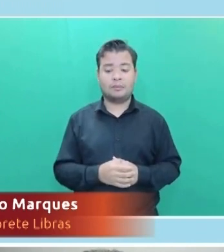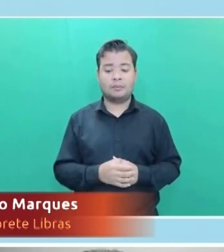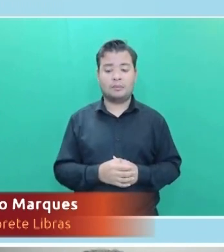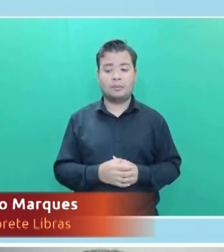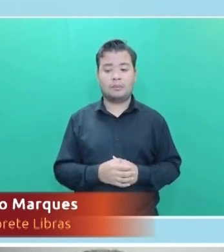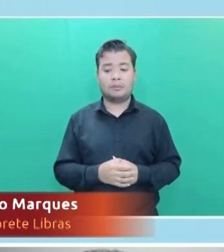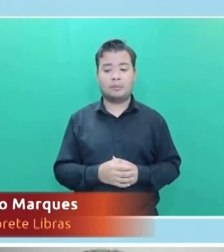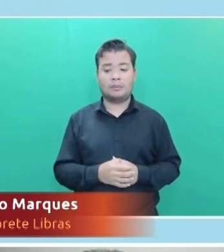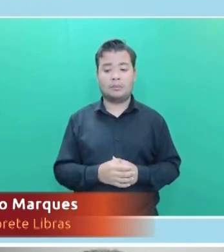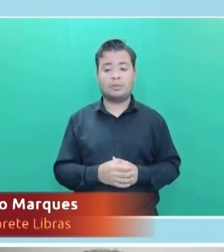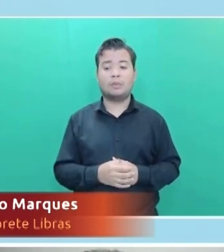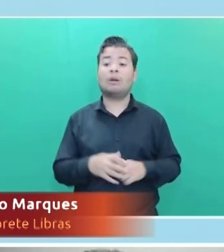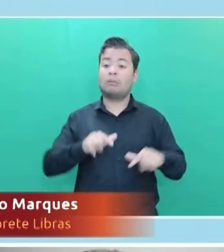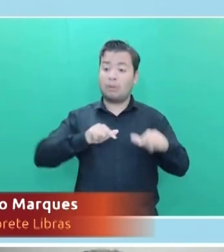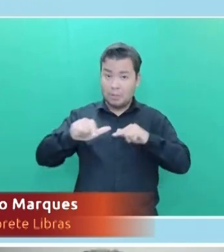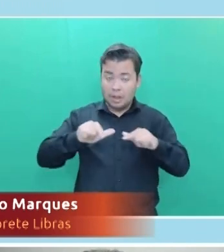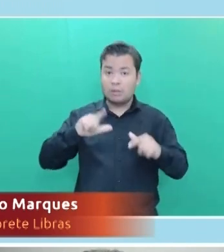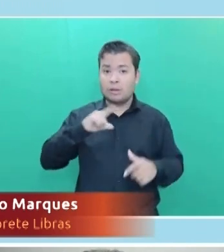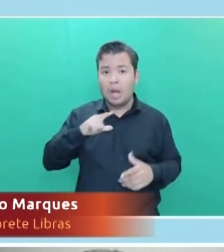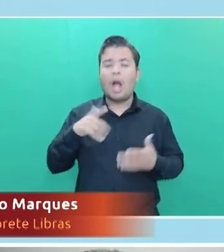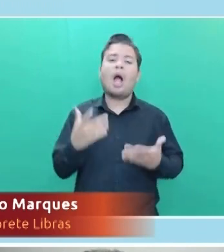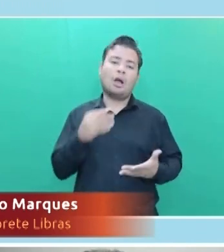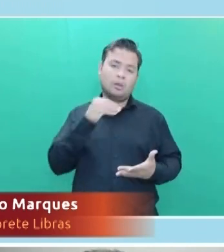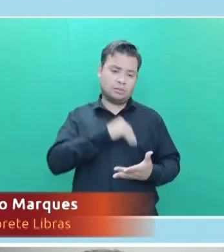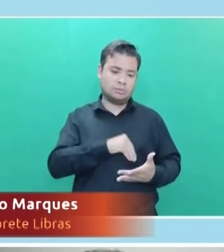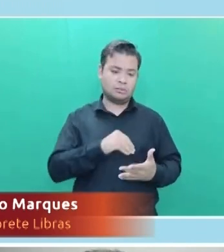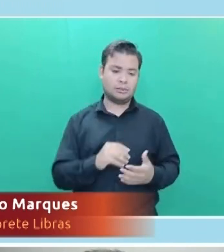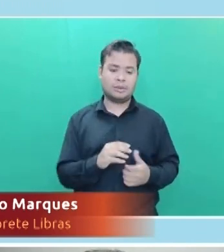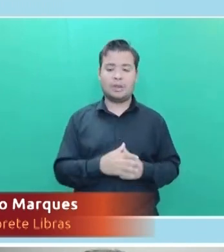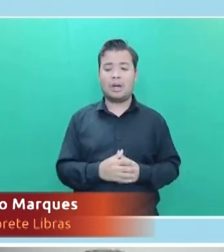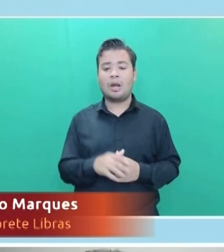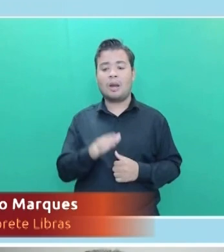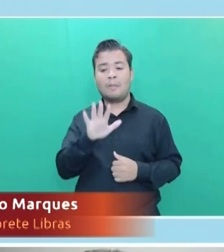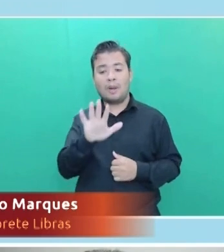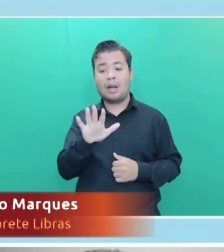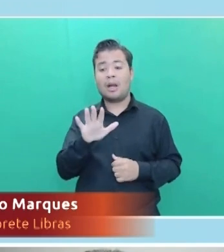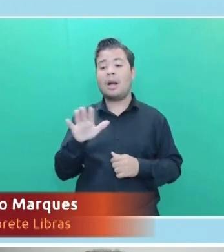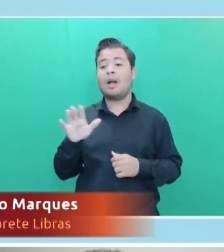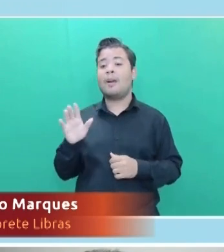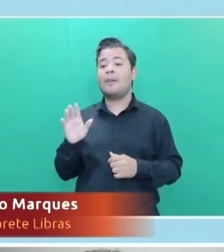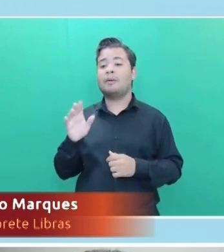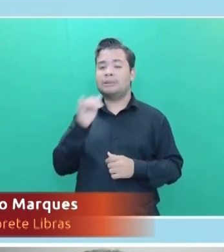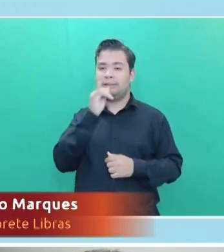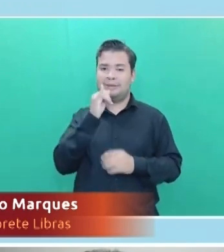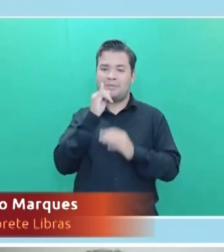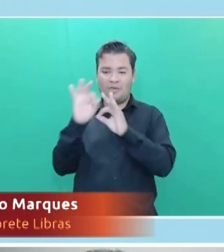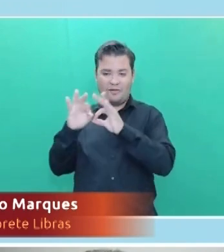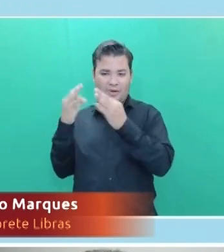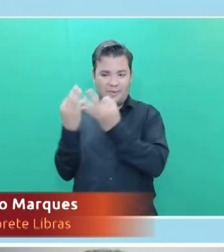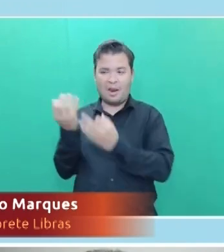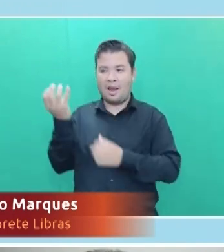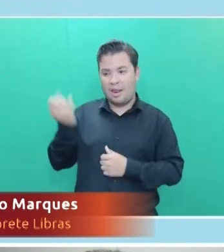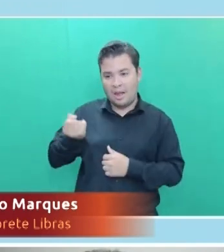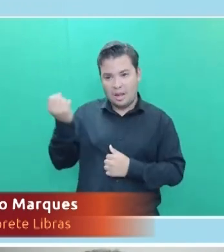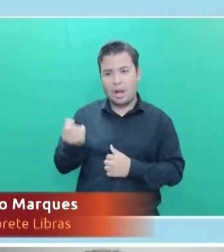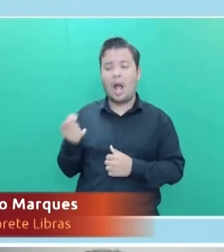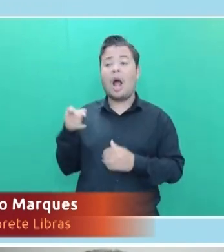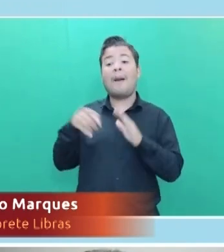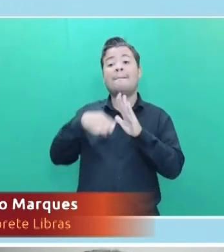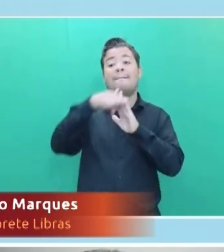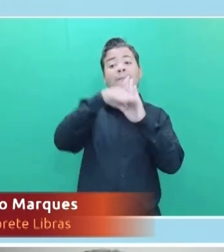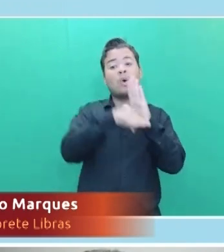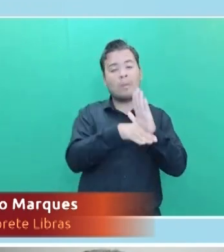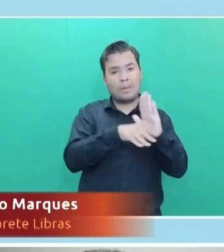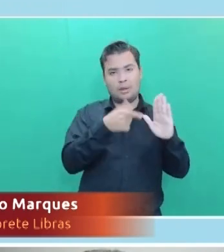a gente recebe. Agora, Bolsa Família é programa, é diferente, é para todo mundo, para a população